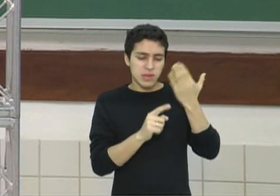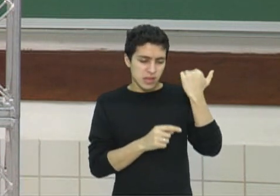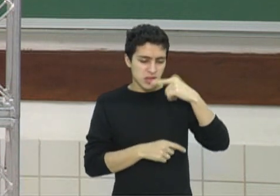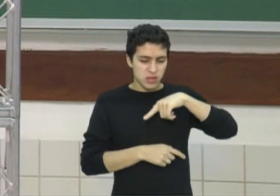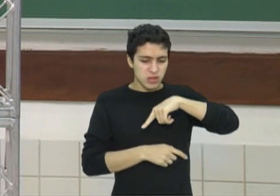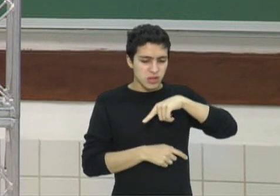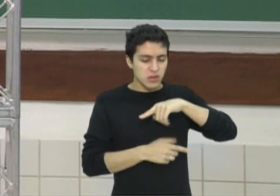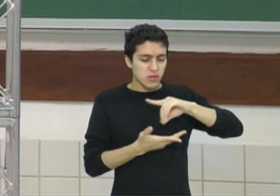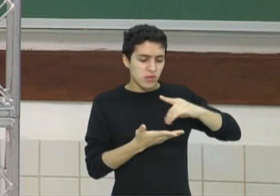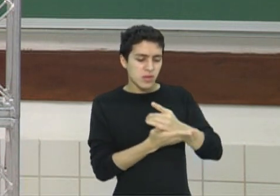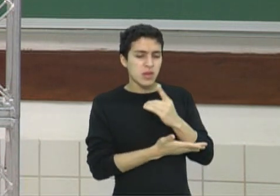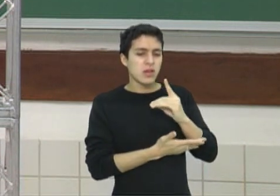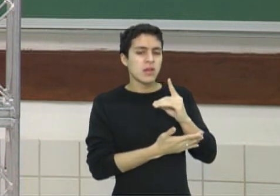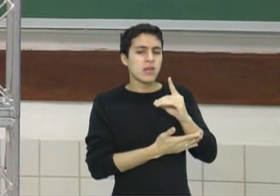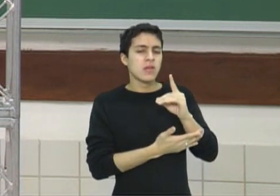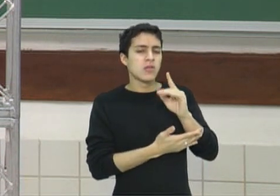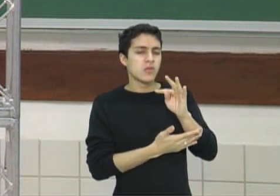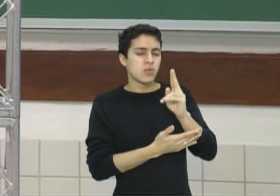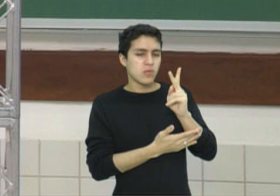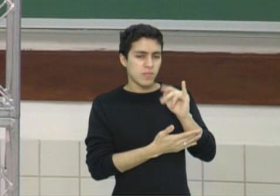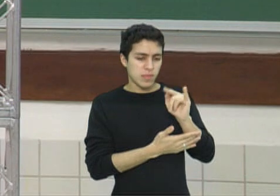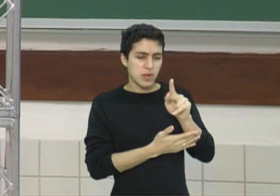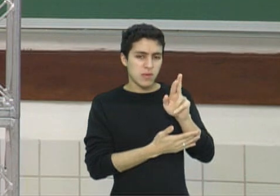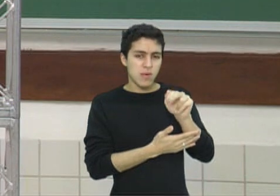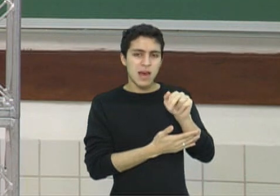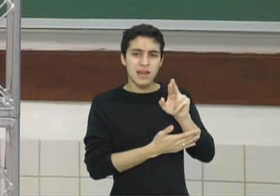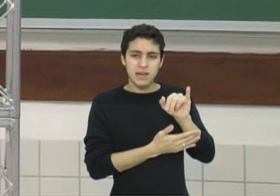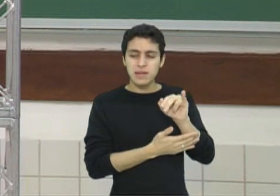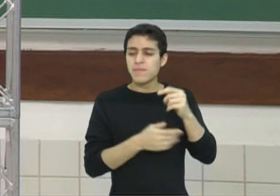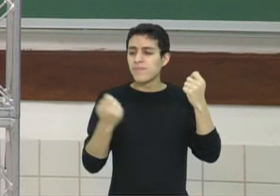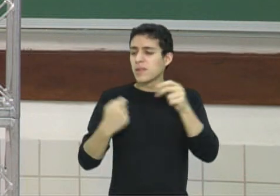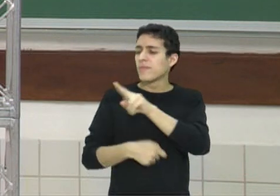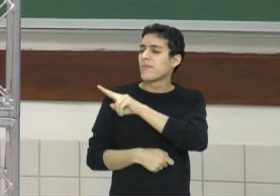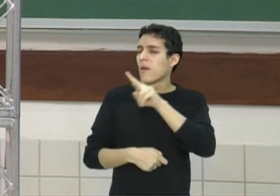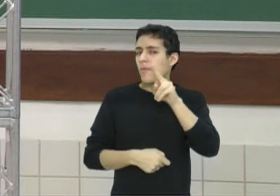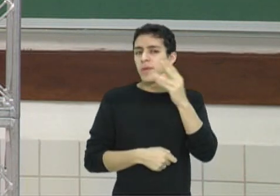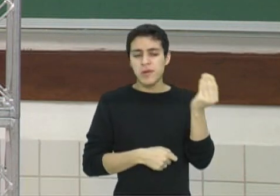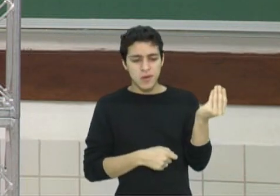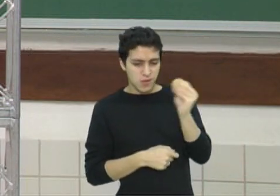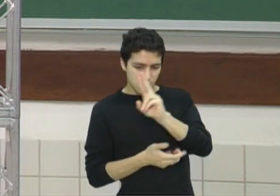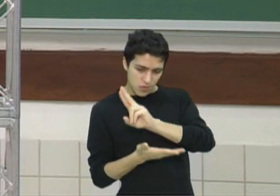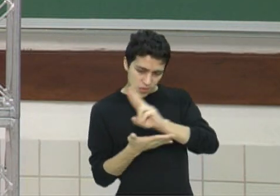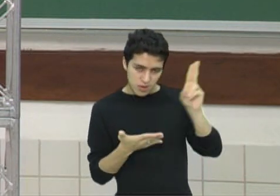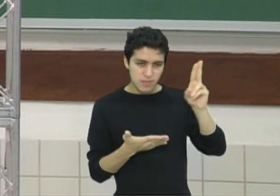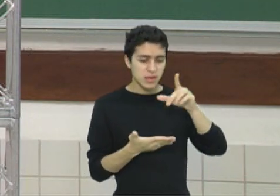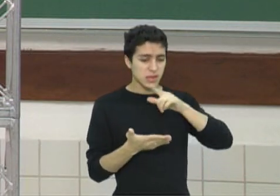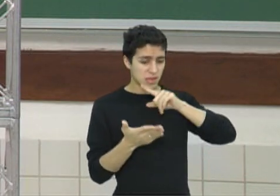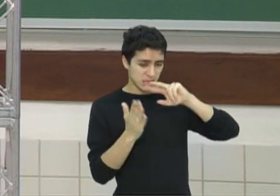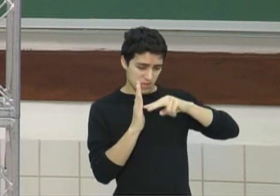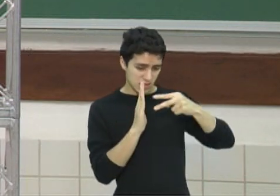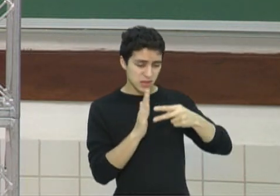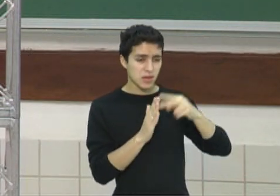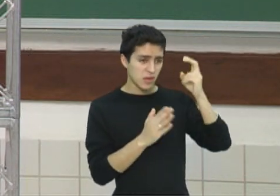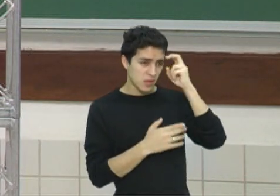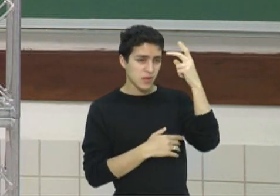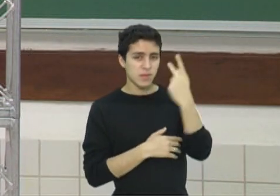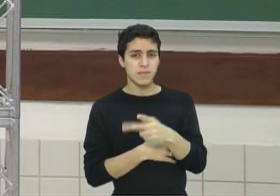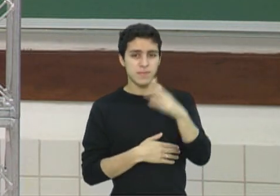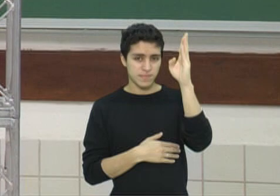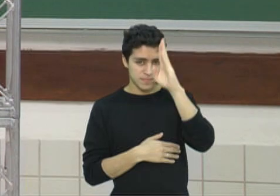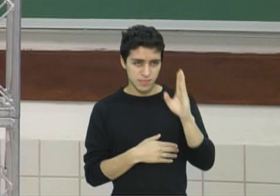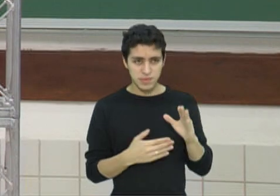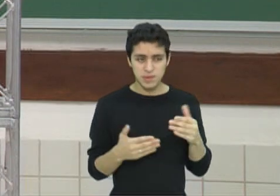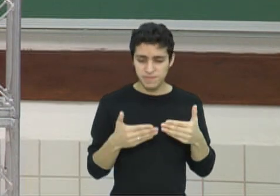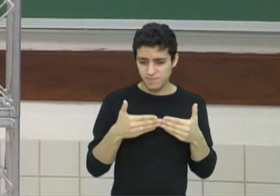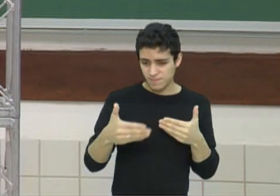e falaram assim, pô, essa imagem surrealista nós temos que dar um nome. E foi dado esse nome, que teve uma significação com relação à cultura brasileira. Logo